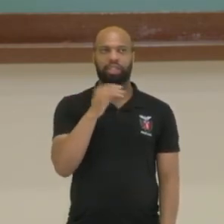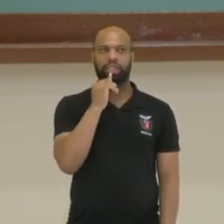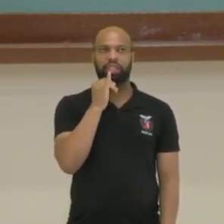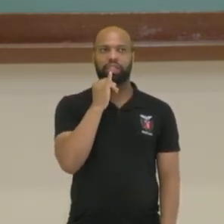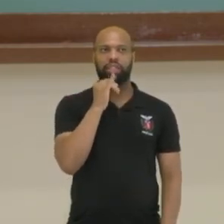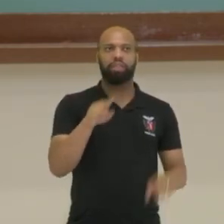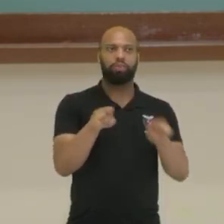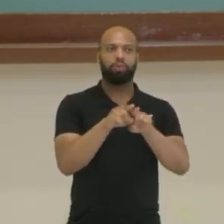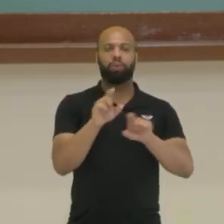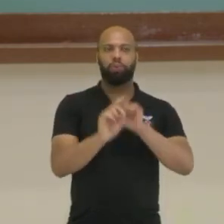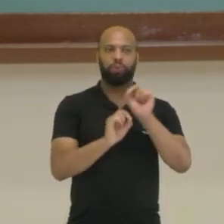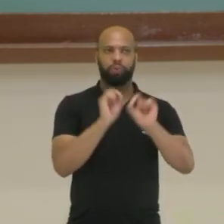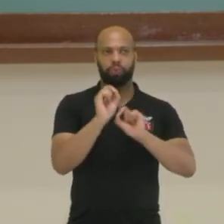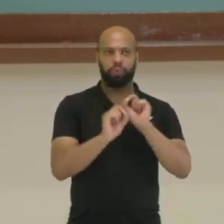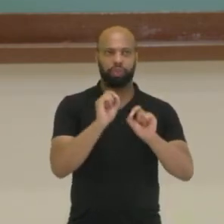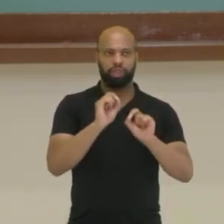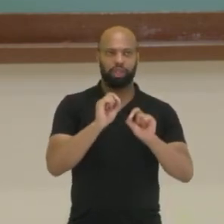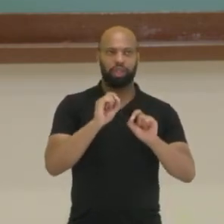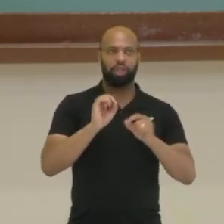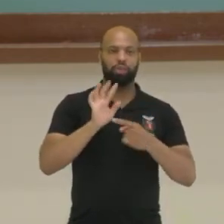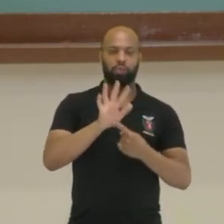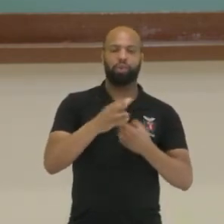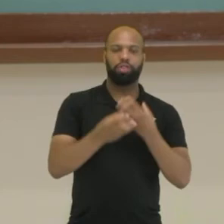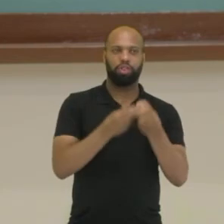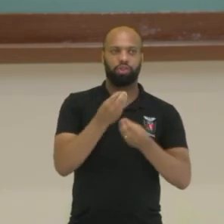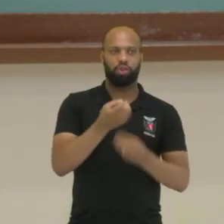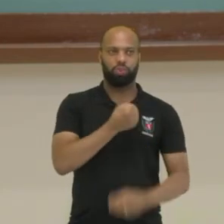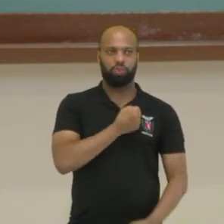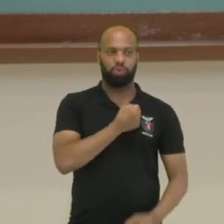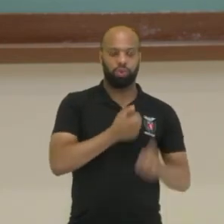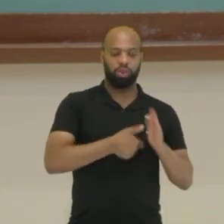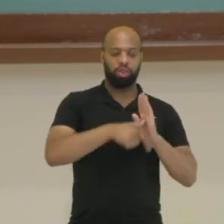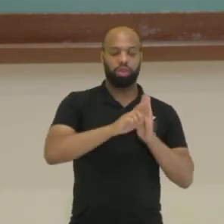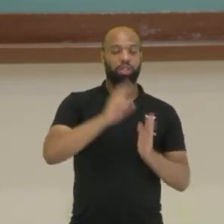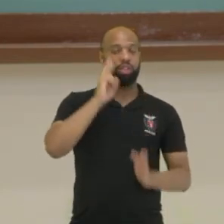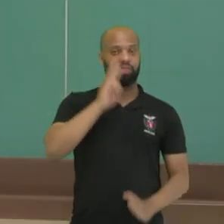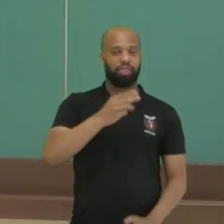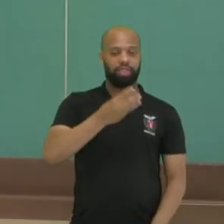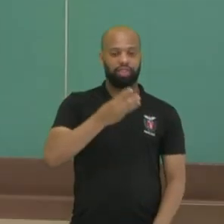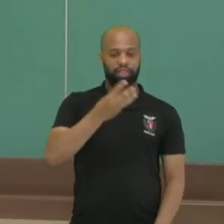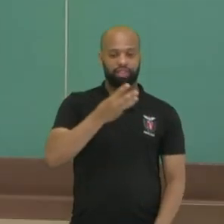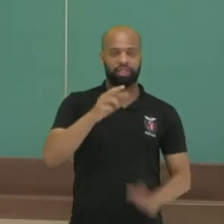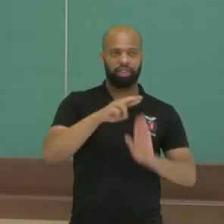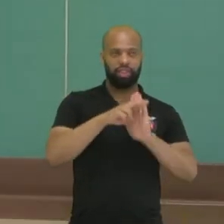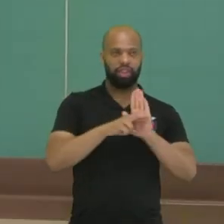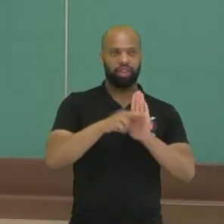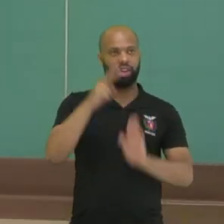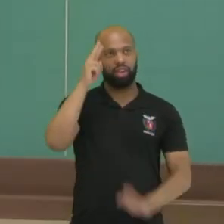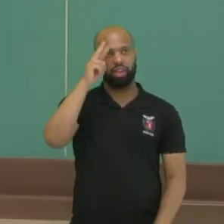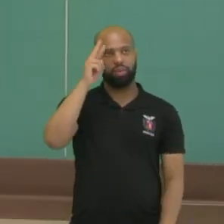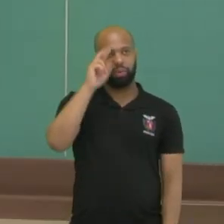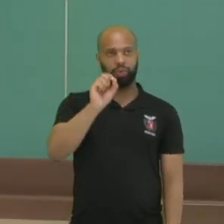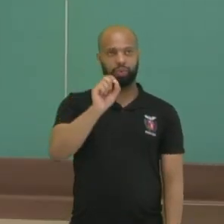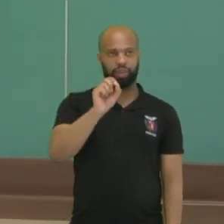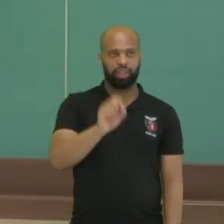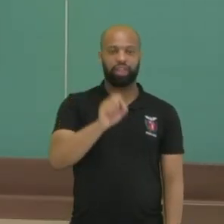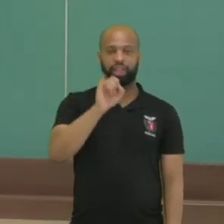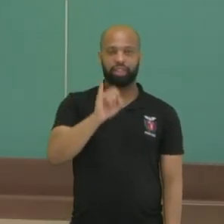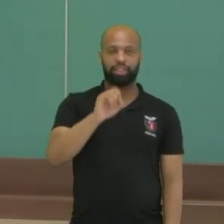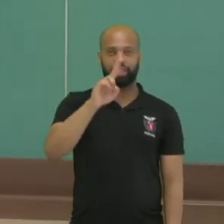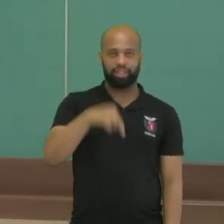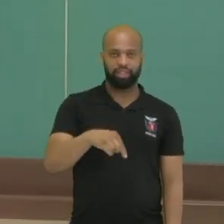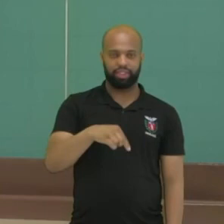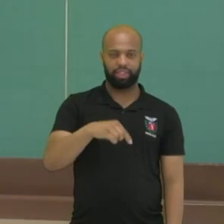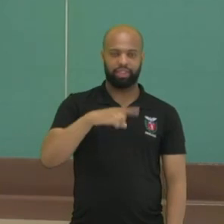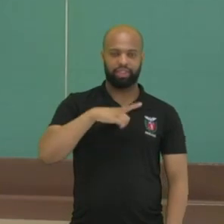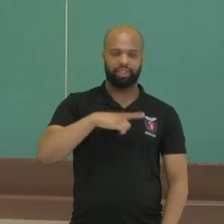vocês que me mostra isso em números, tá, gente? Antes da gente ver a terceira propriedade, só para lembrar. Se são lados